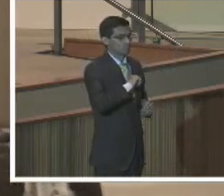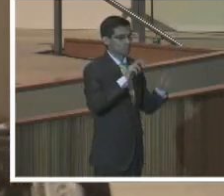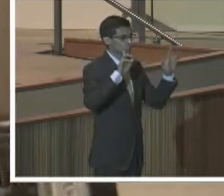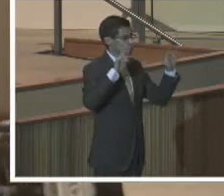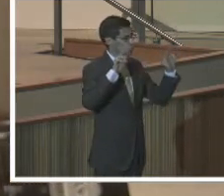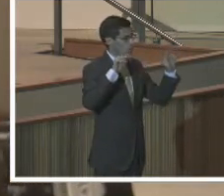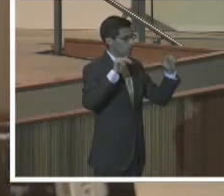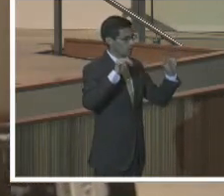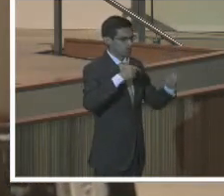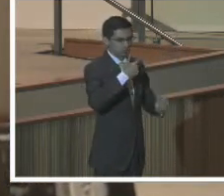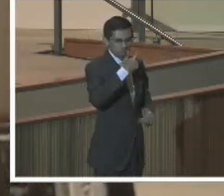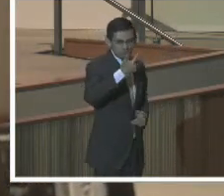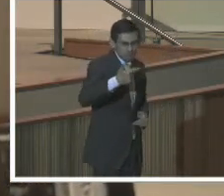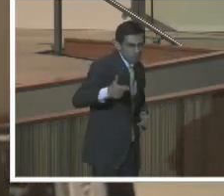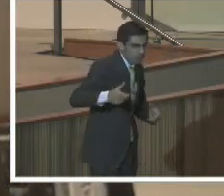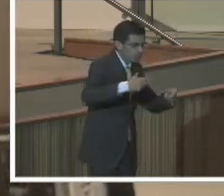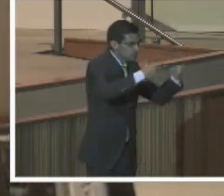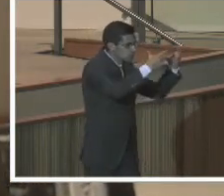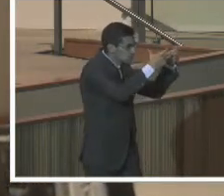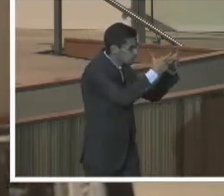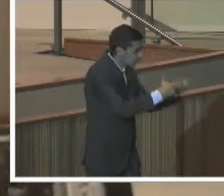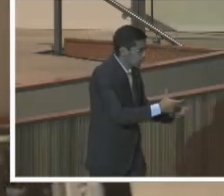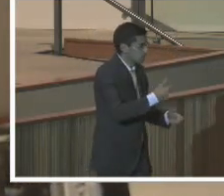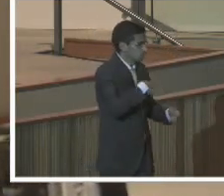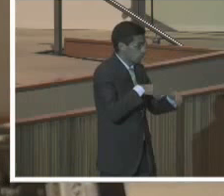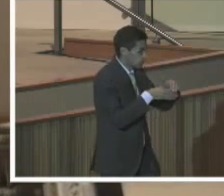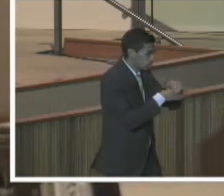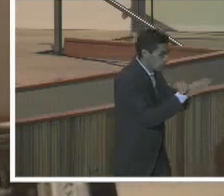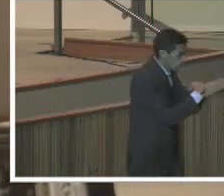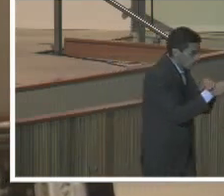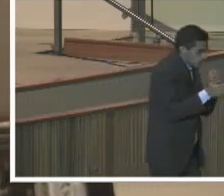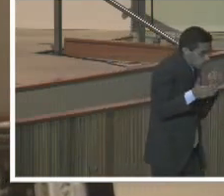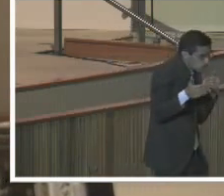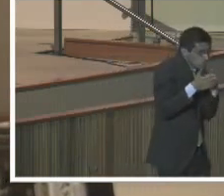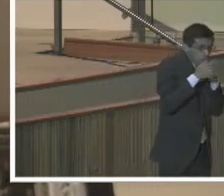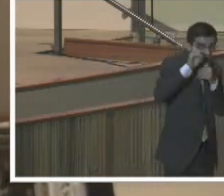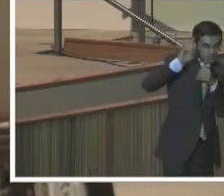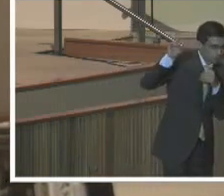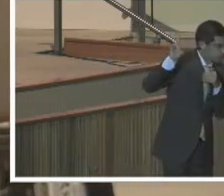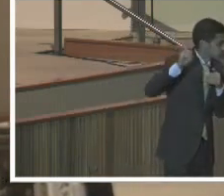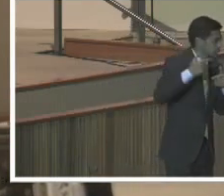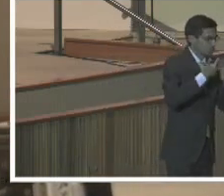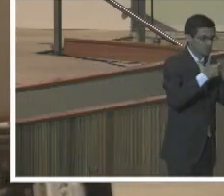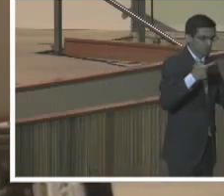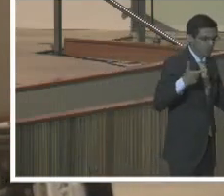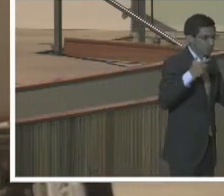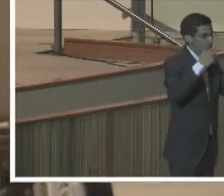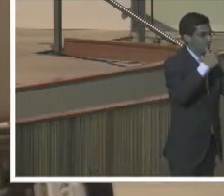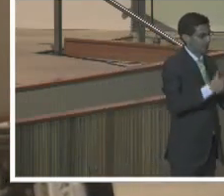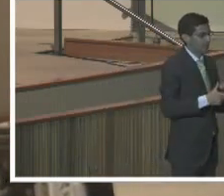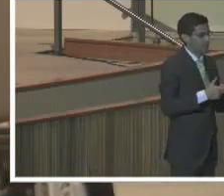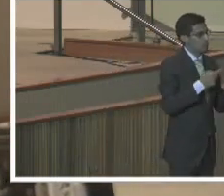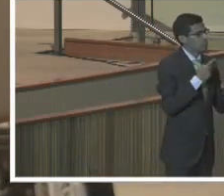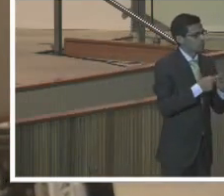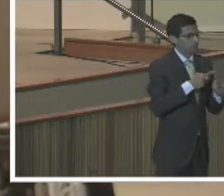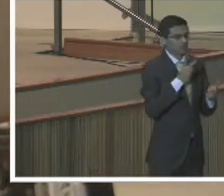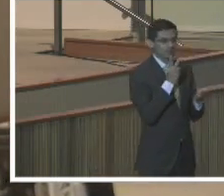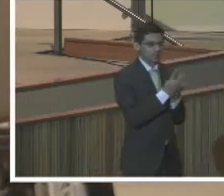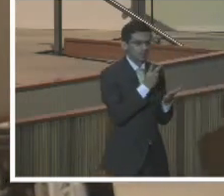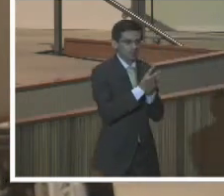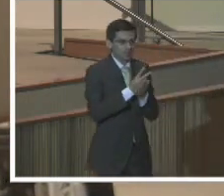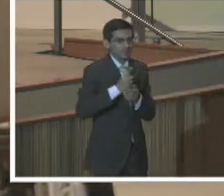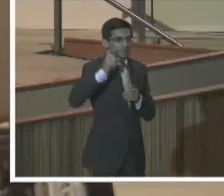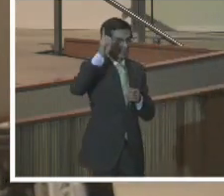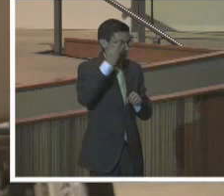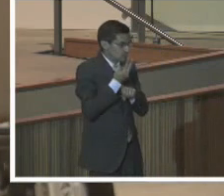Não tem lugar onde eu possa me esconder da graça de Deus. Ele vai bater na porta do